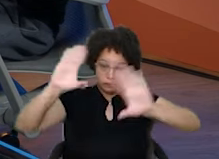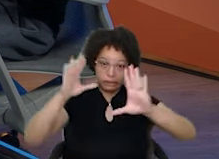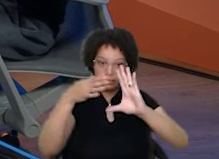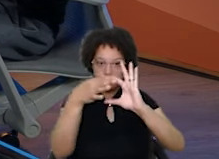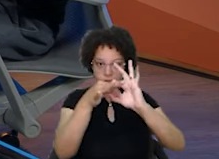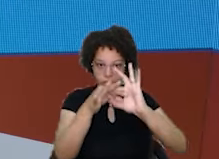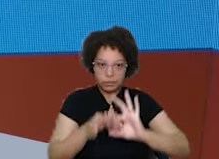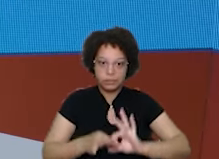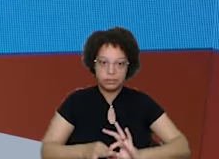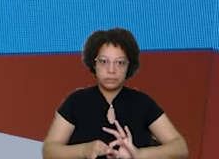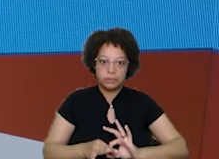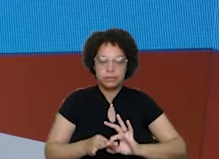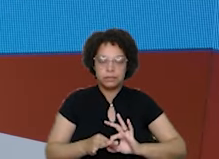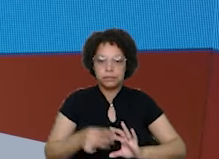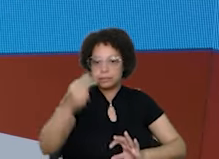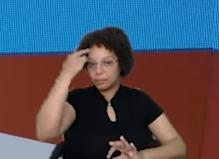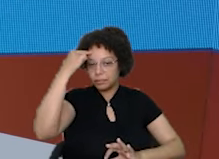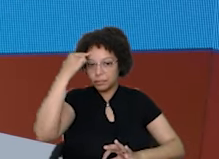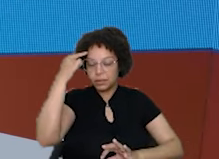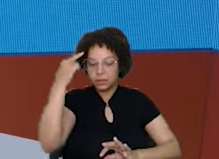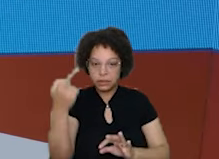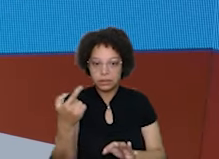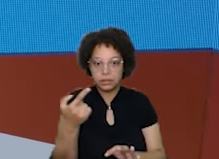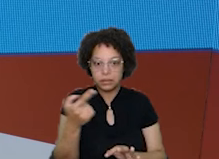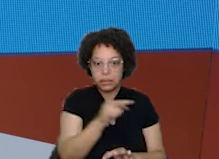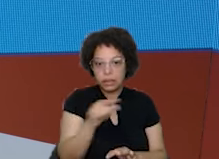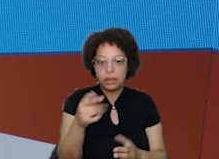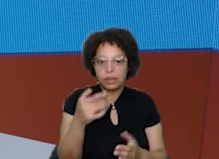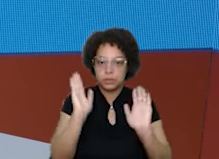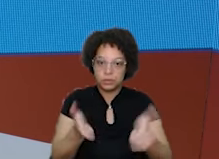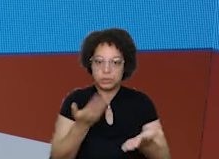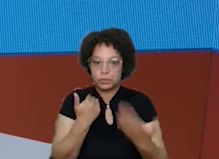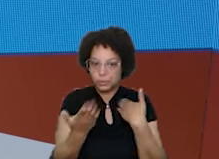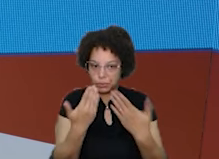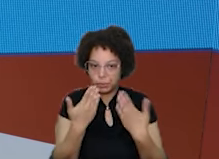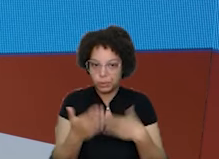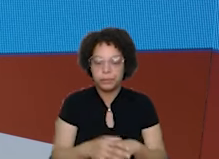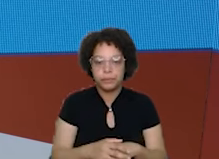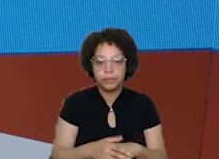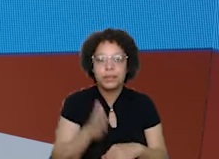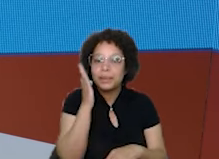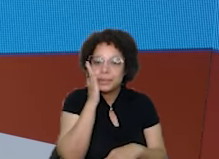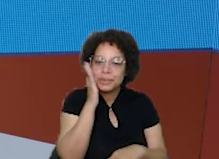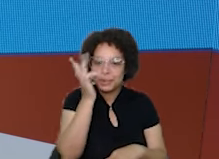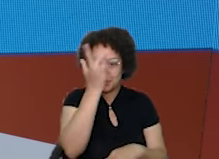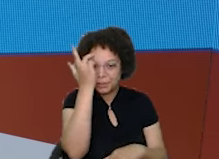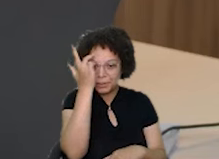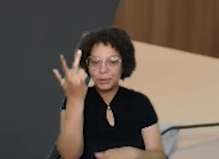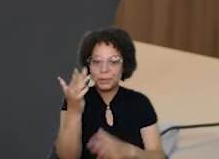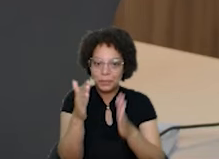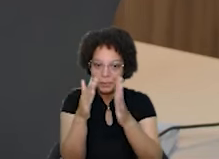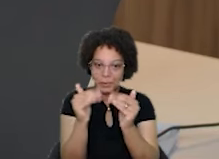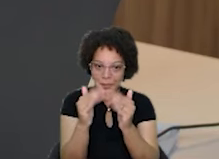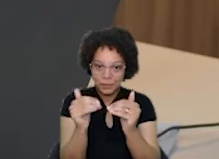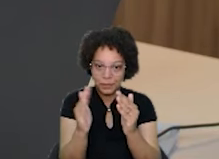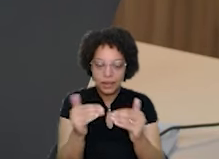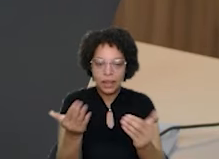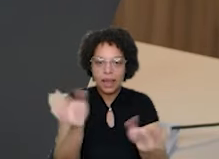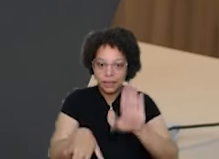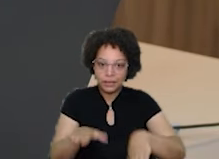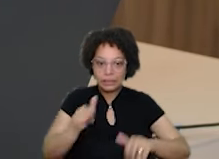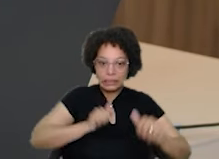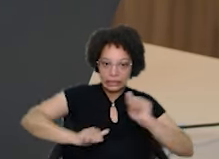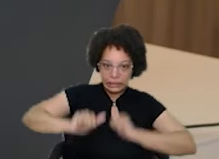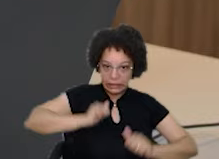público né toda aquela questão que a gente já conversou aqui eu sei que o pessoal pede às vezes a expectativa né do